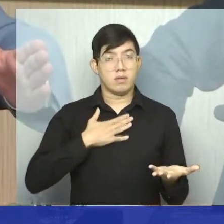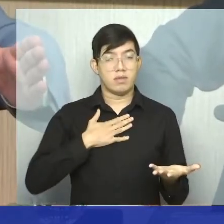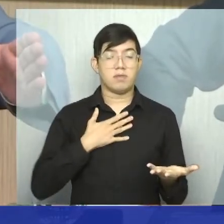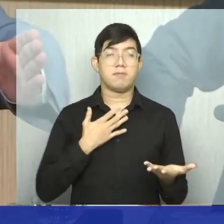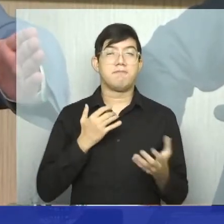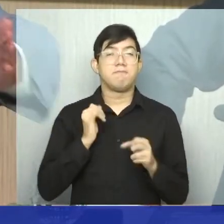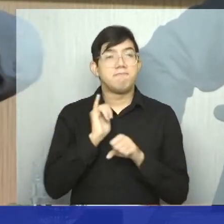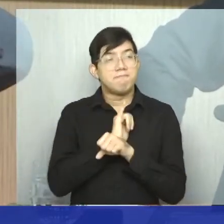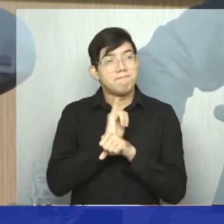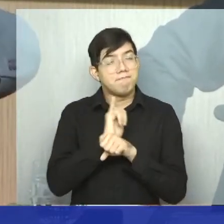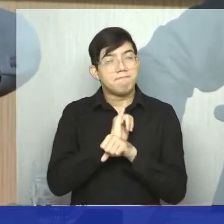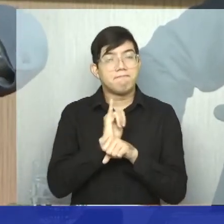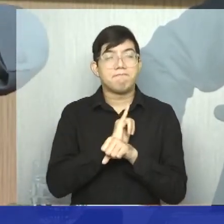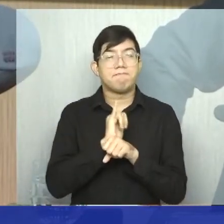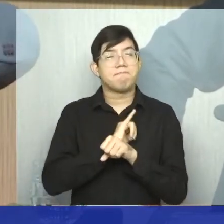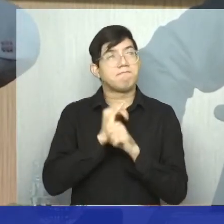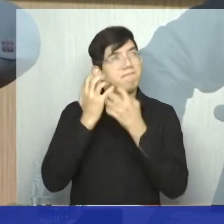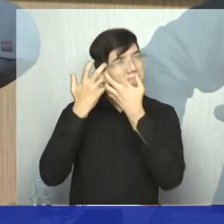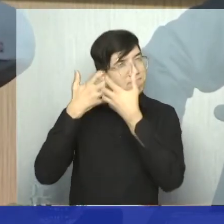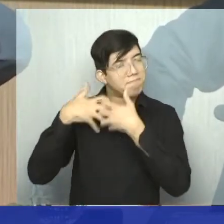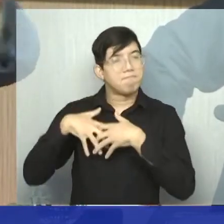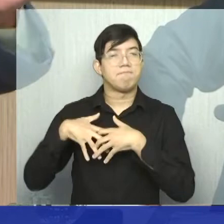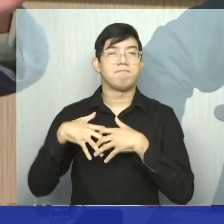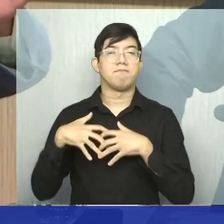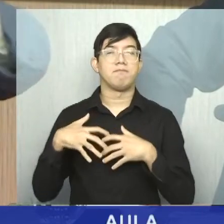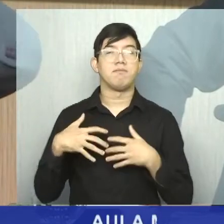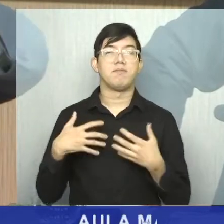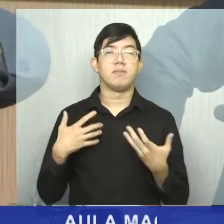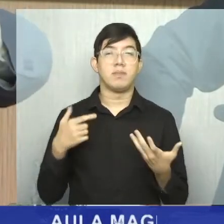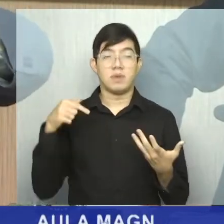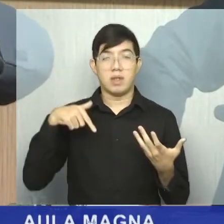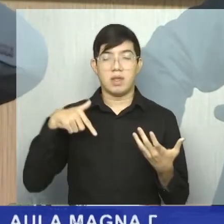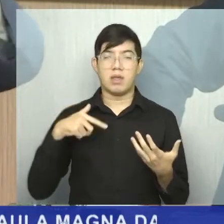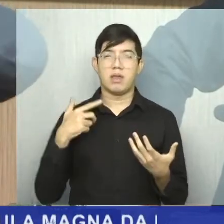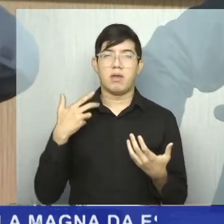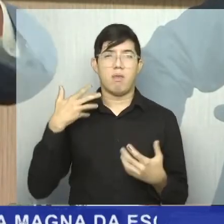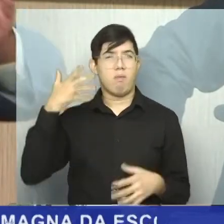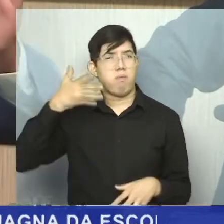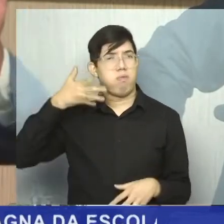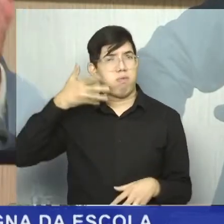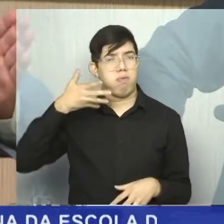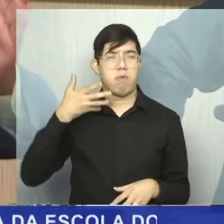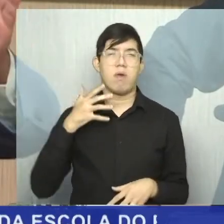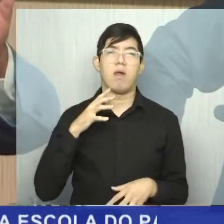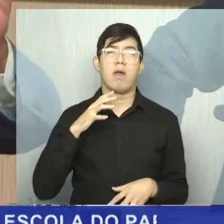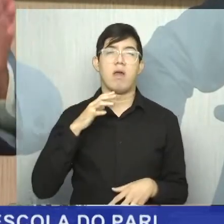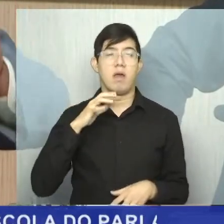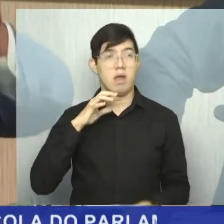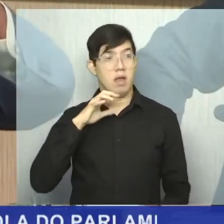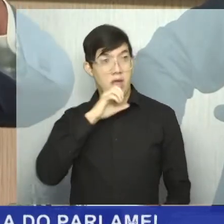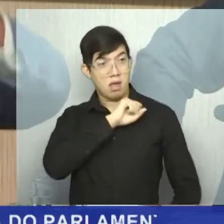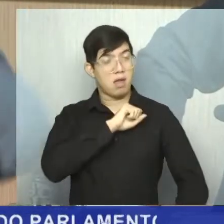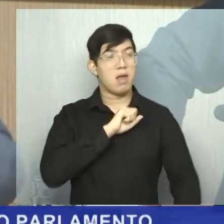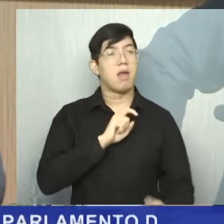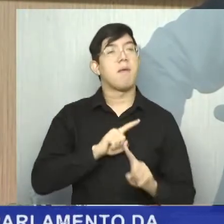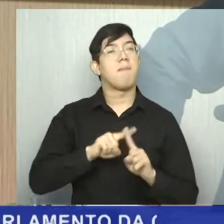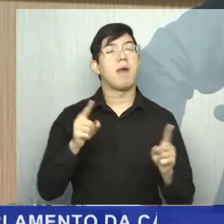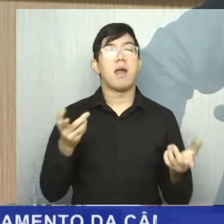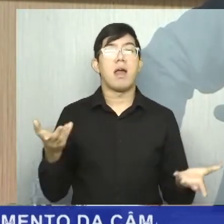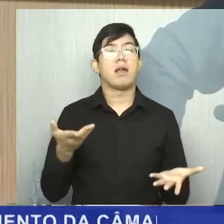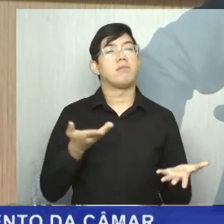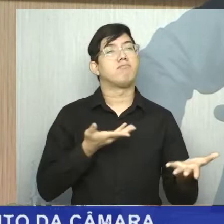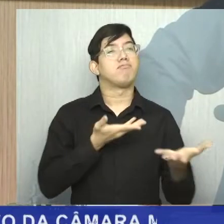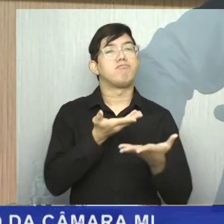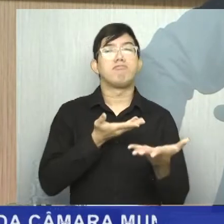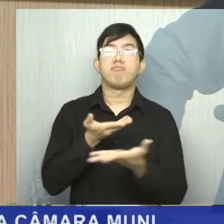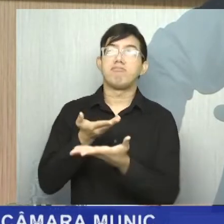pedagogia. Sabe, num palanque a gente fica obrigado a falar ligeiro demais, não sei o que e tal, e a musiquinha, não sei o que, mas aqui nós estamos conversando no ambiente